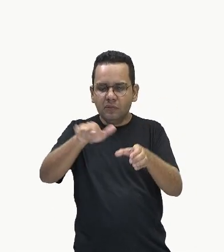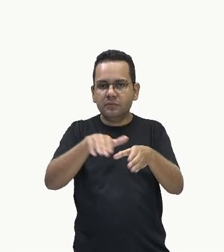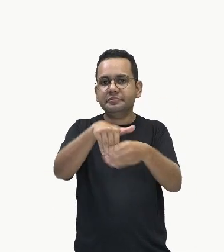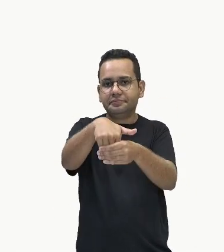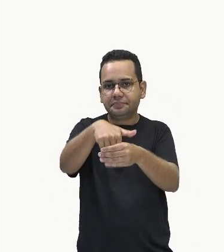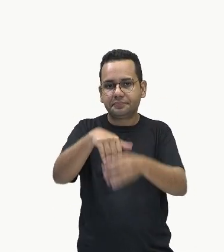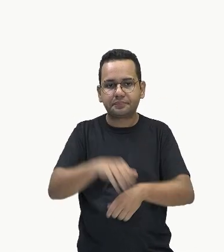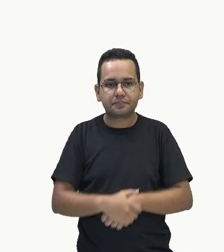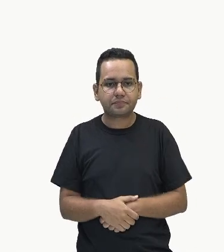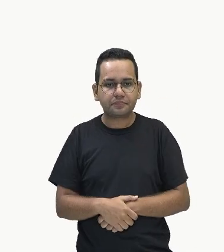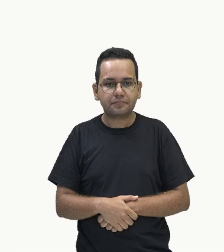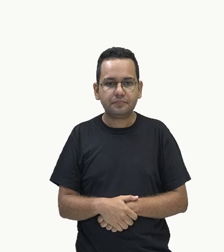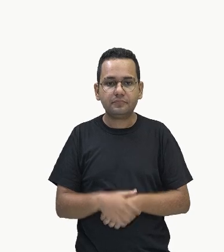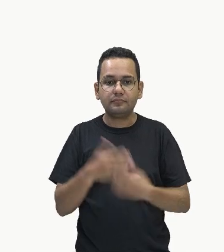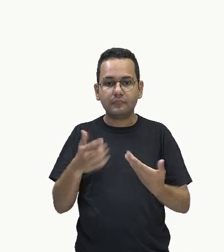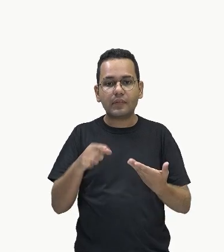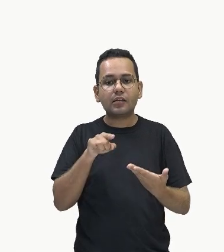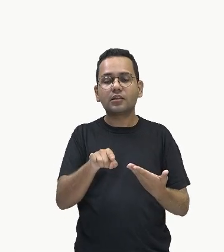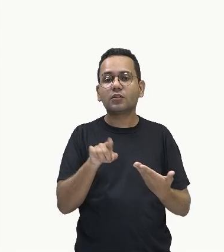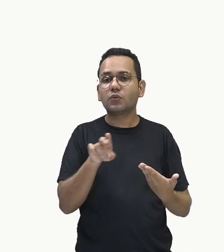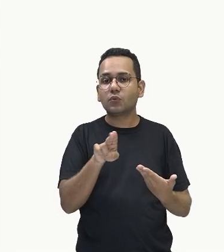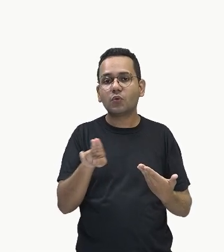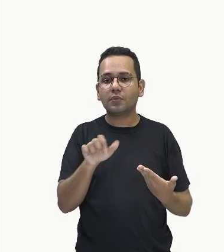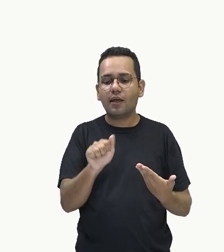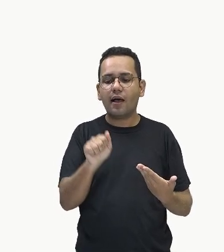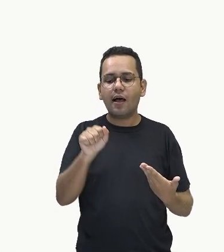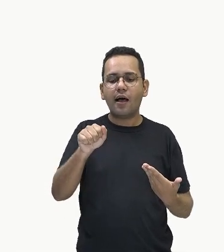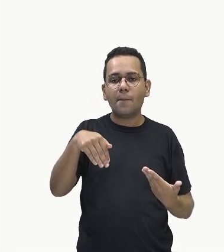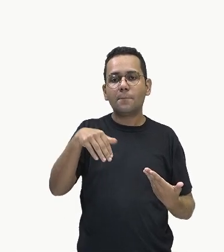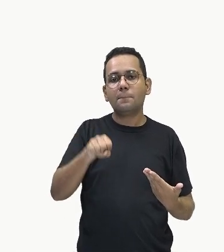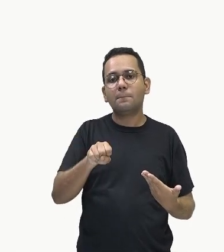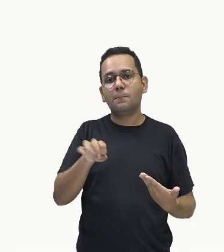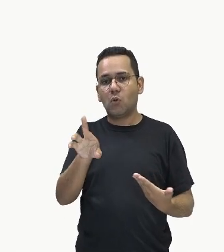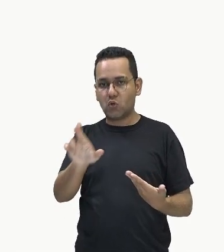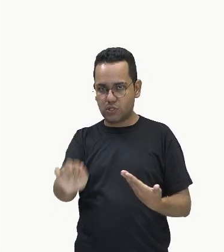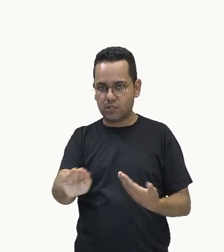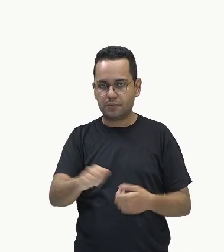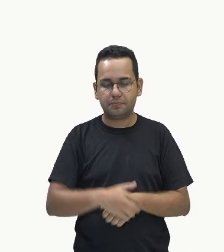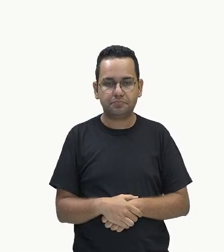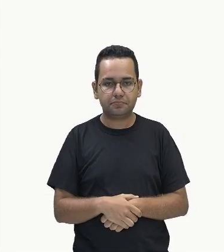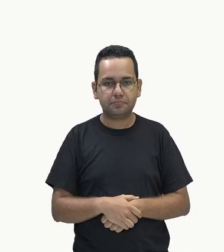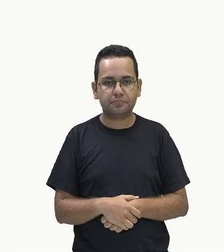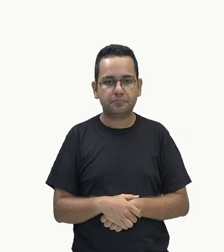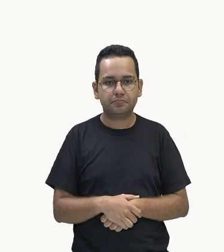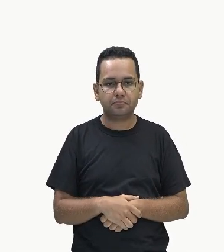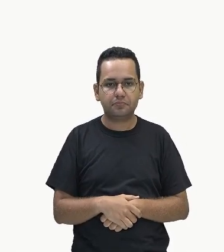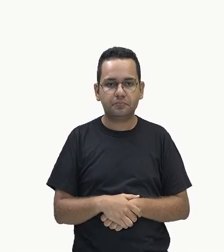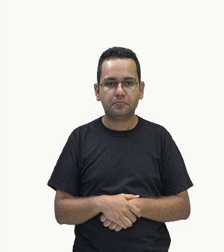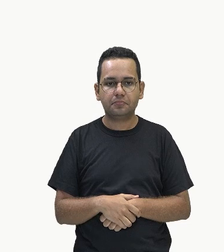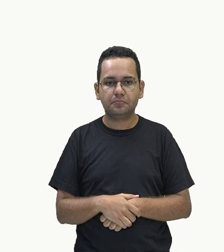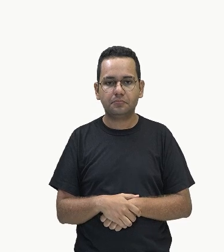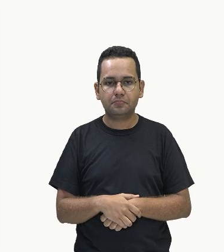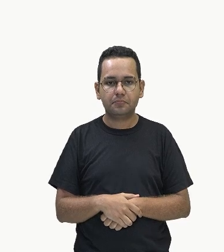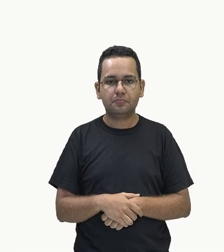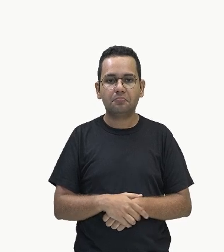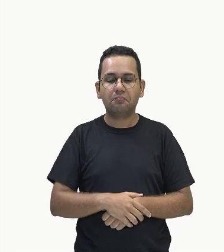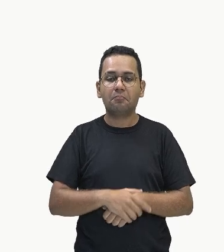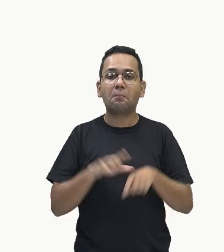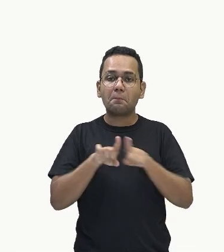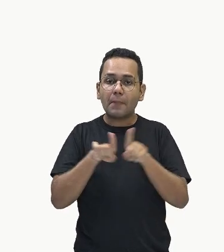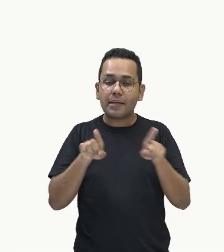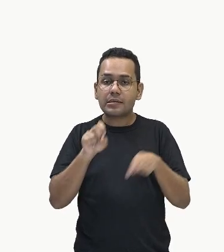é retirado uma amostra. Pois, se a pesquisa fosse realizada com toda